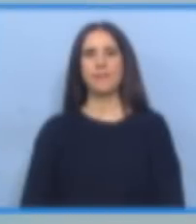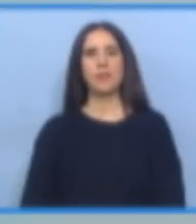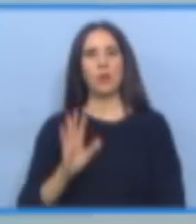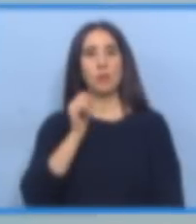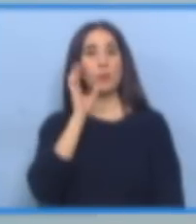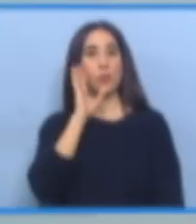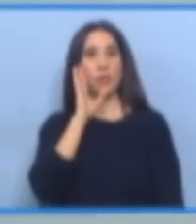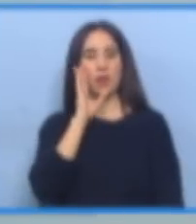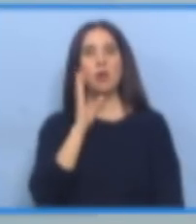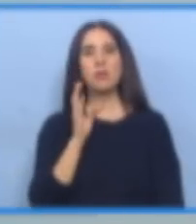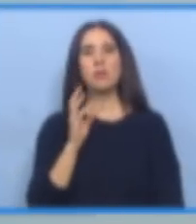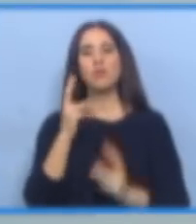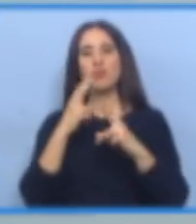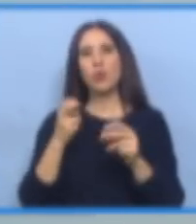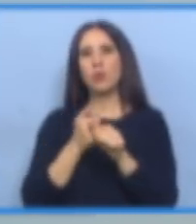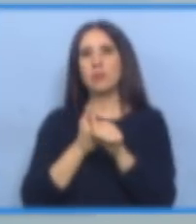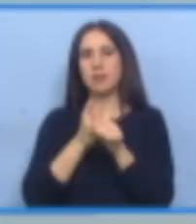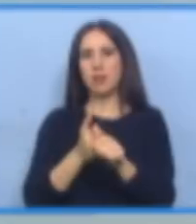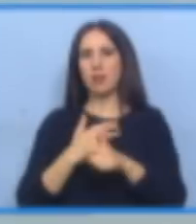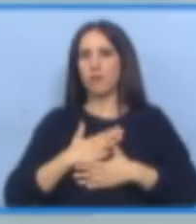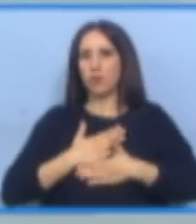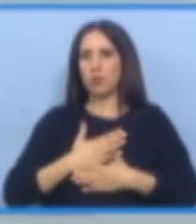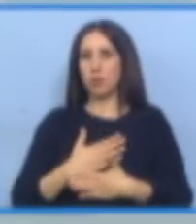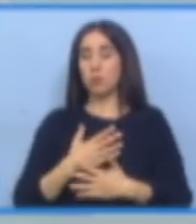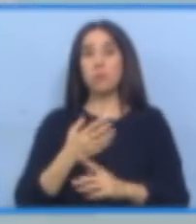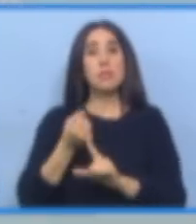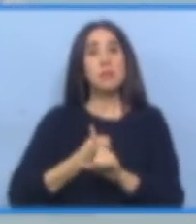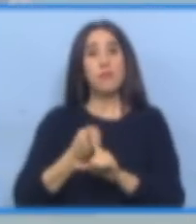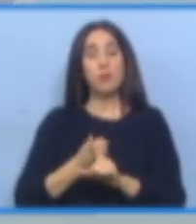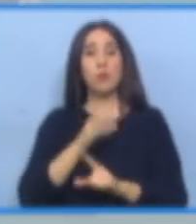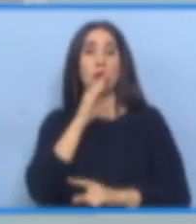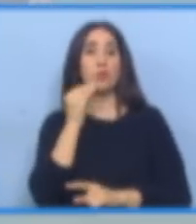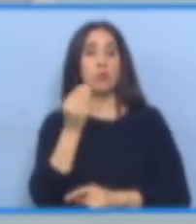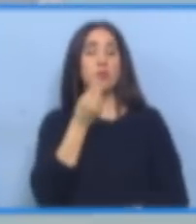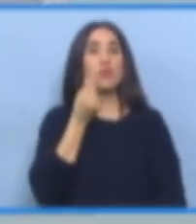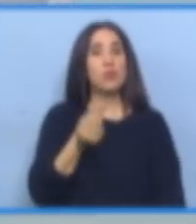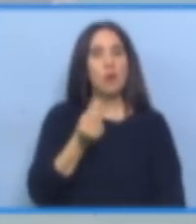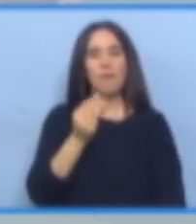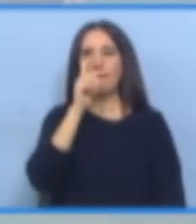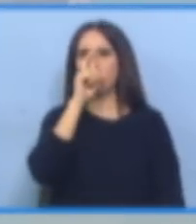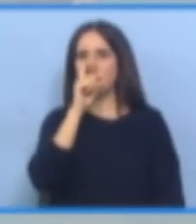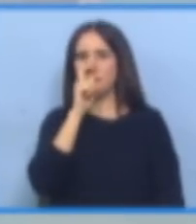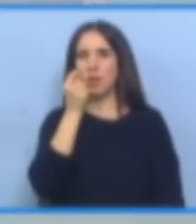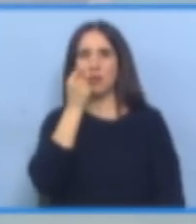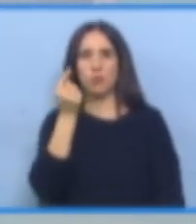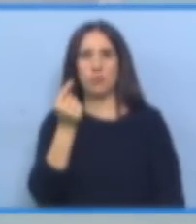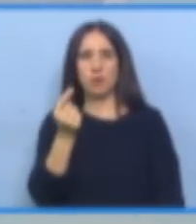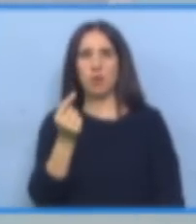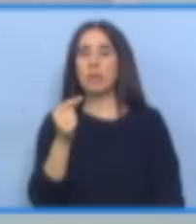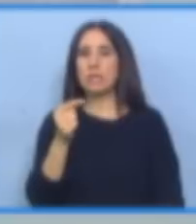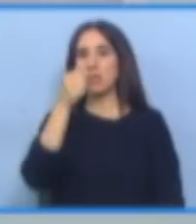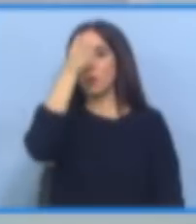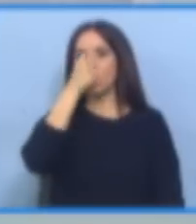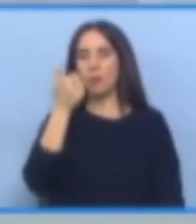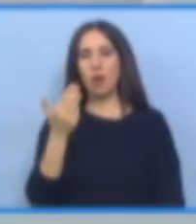Olá, muito boa tarde. Descobrir e seguir uma vocação, um desafio de adolescentes e jovens, lembrado de forma especial neste